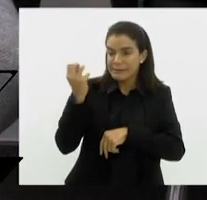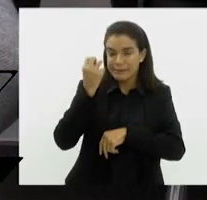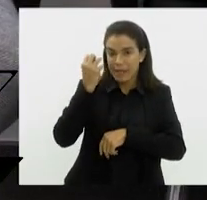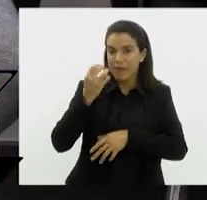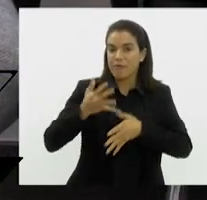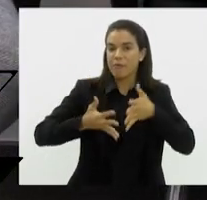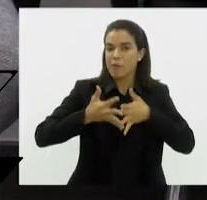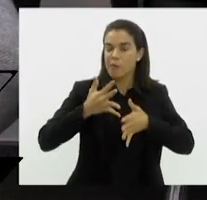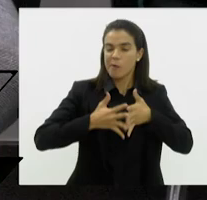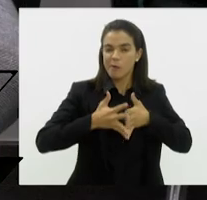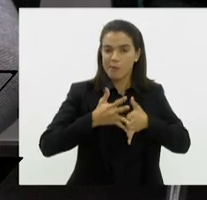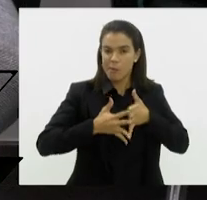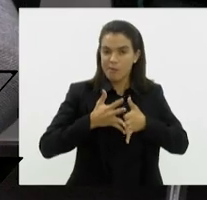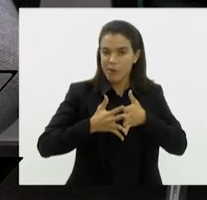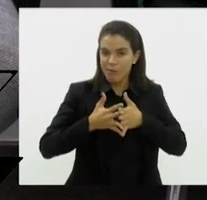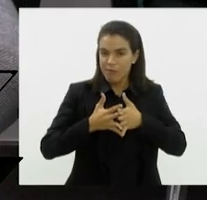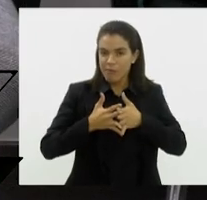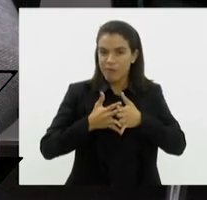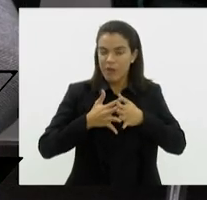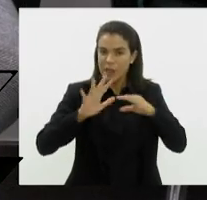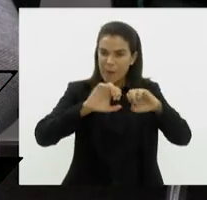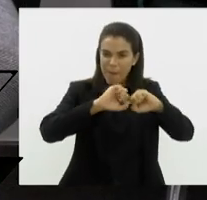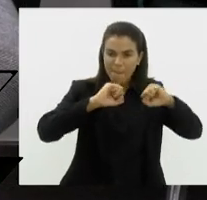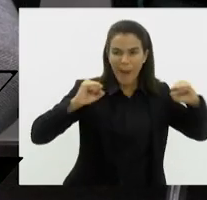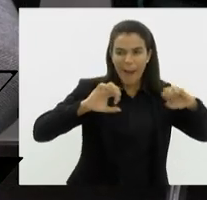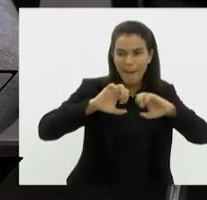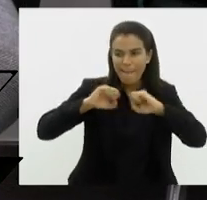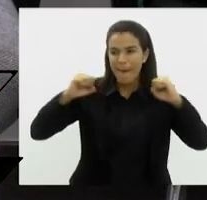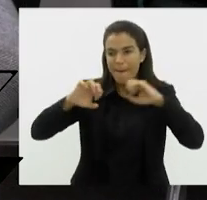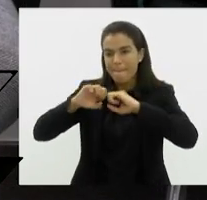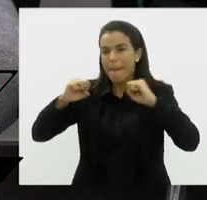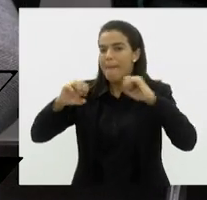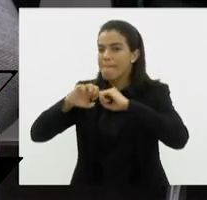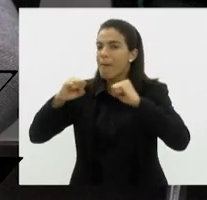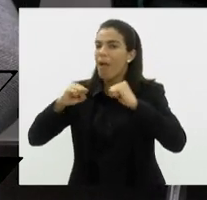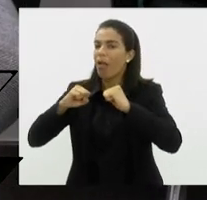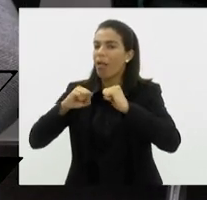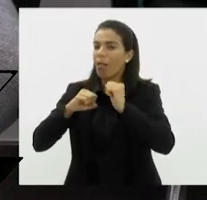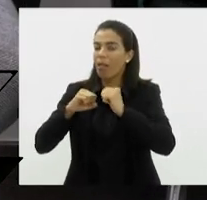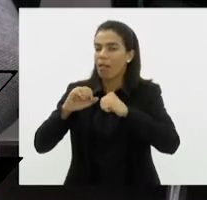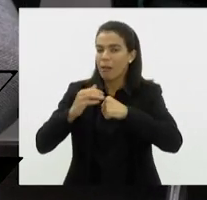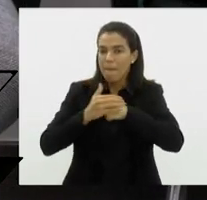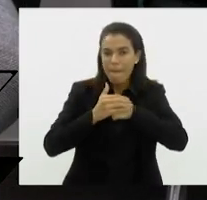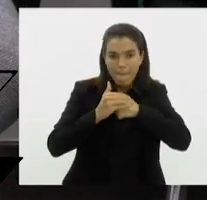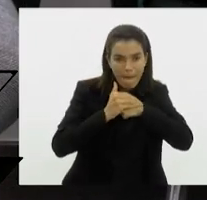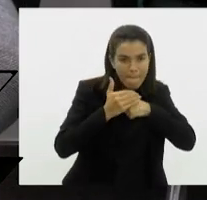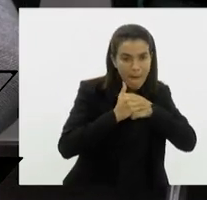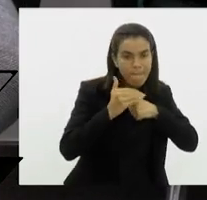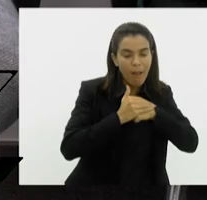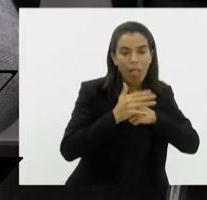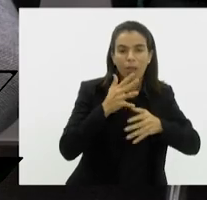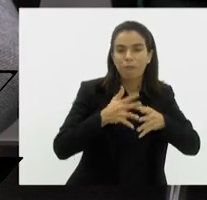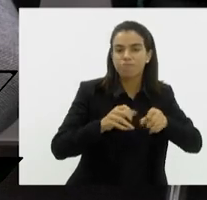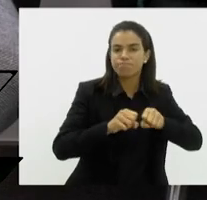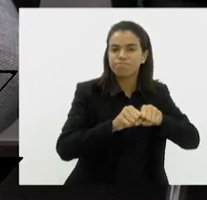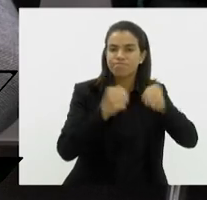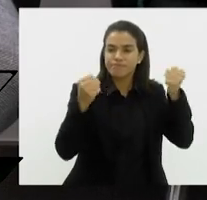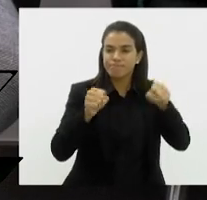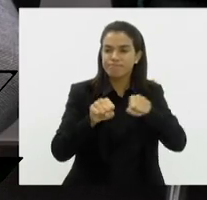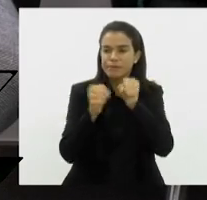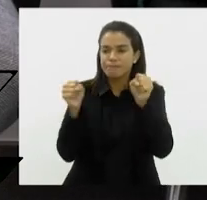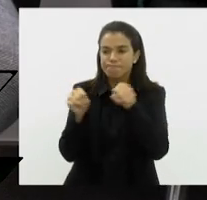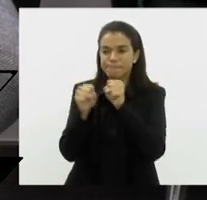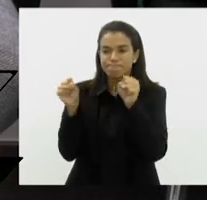afetado. As invasões de privacidade previstas no curto prazo são amplas, gerais e restritas.